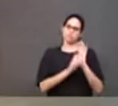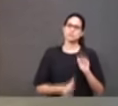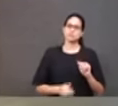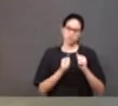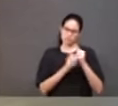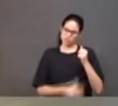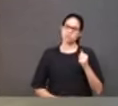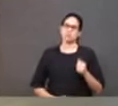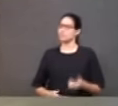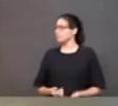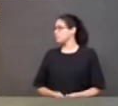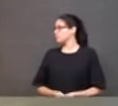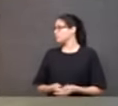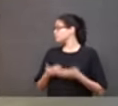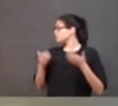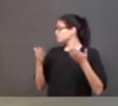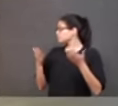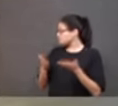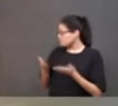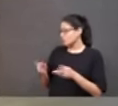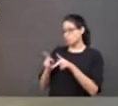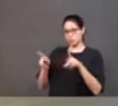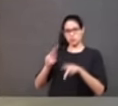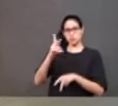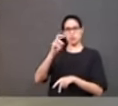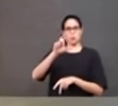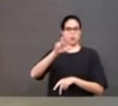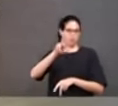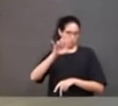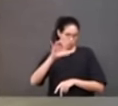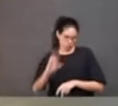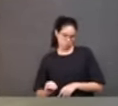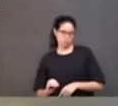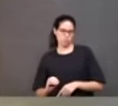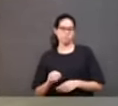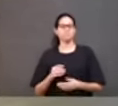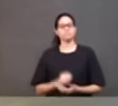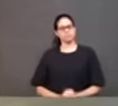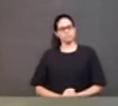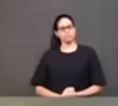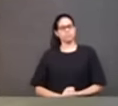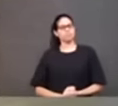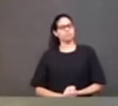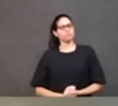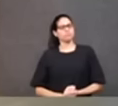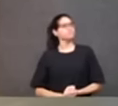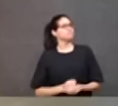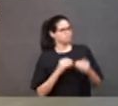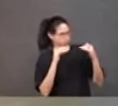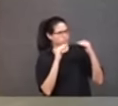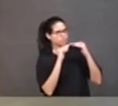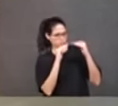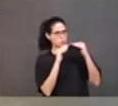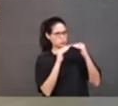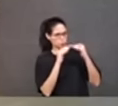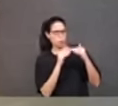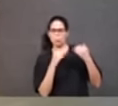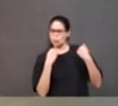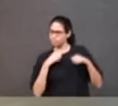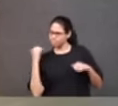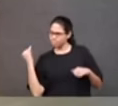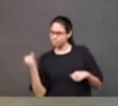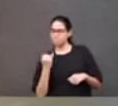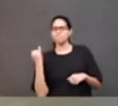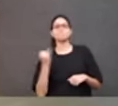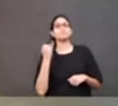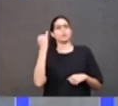Elvésio. Bom, professor Valder, nós concordamos que é fundamental a ativação do